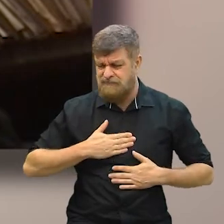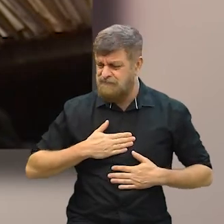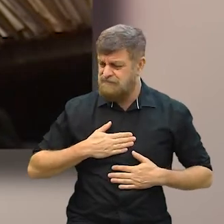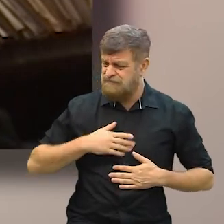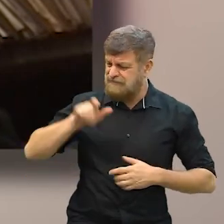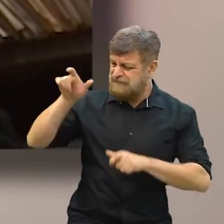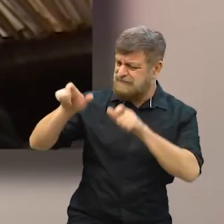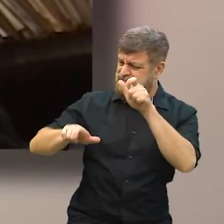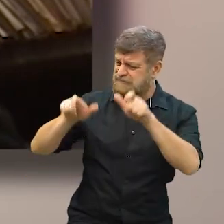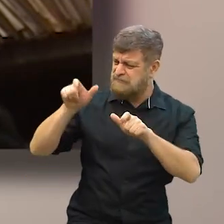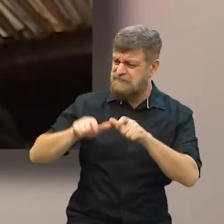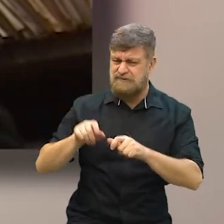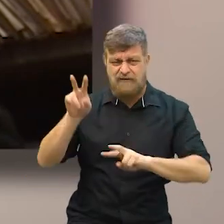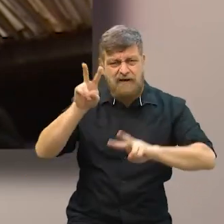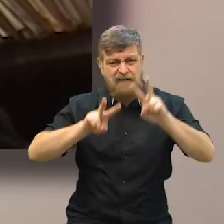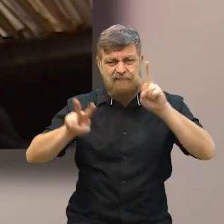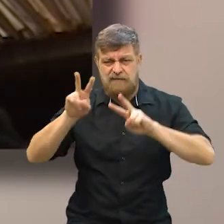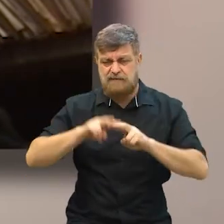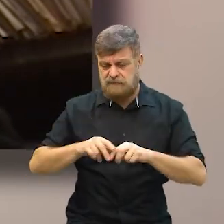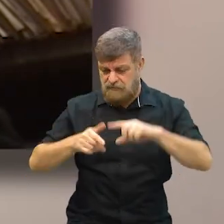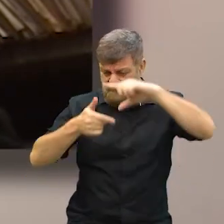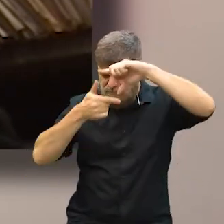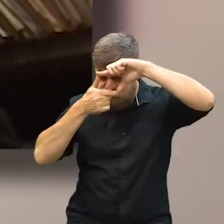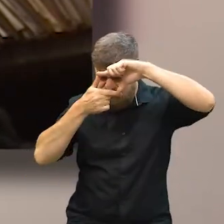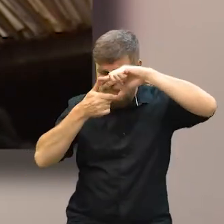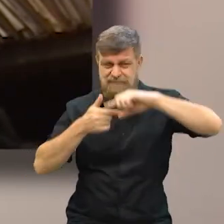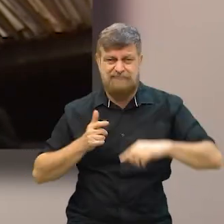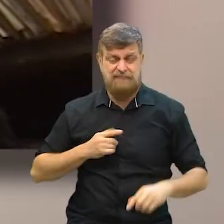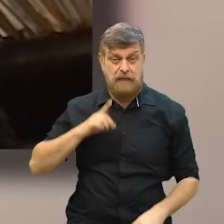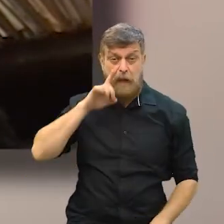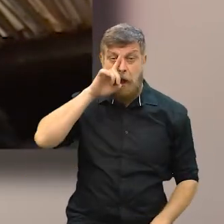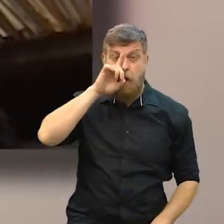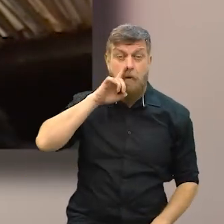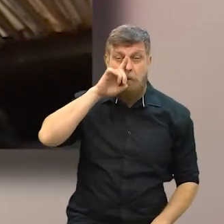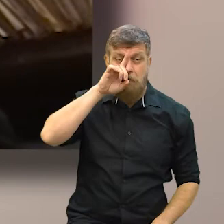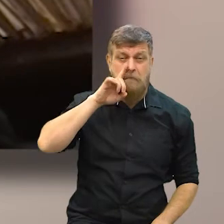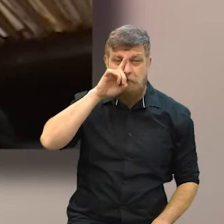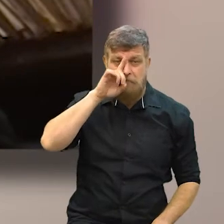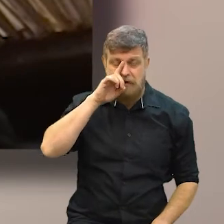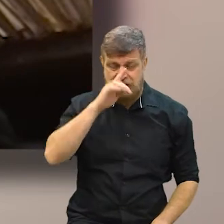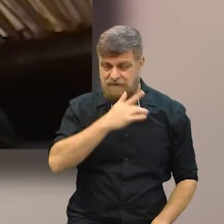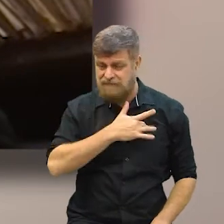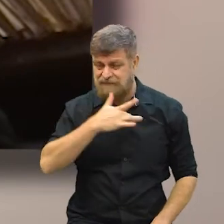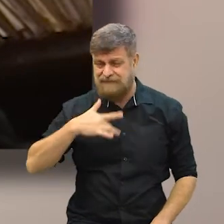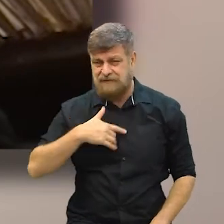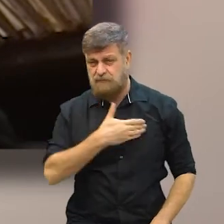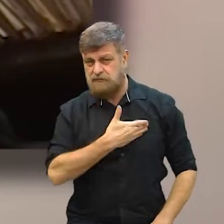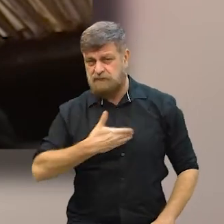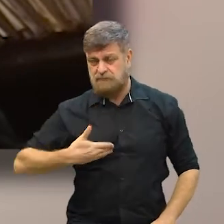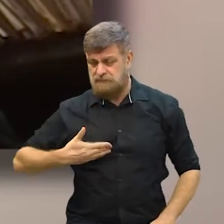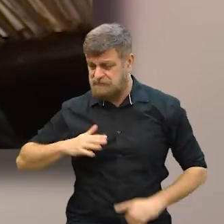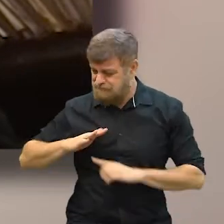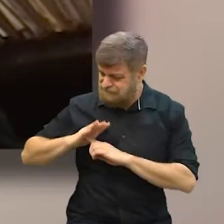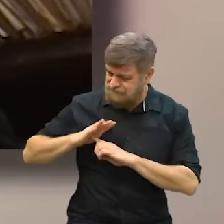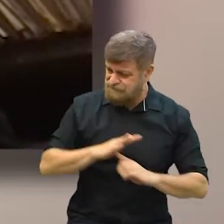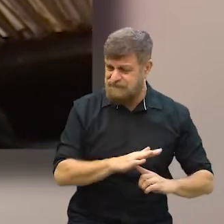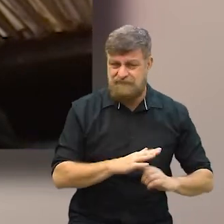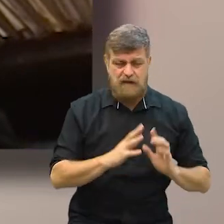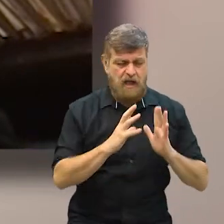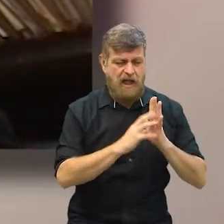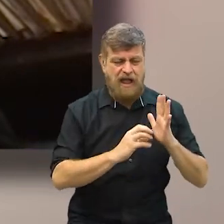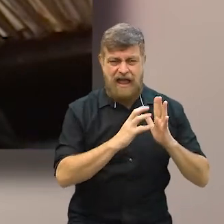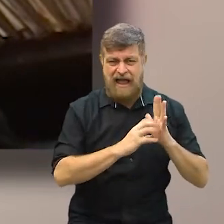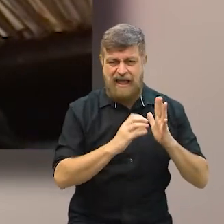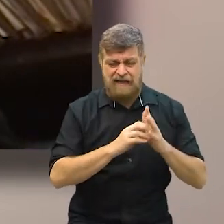a esse tipo de visão. E esse tipo de visão é um perigo para a saúde pública em termos